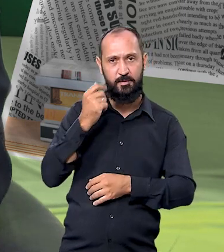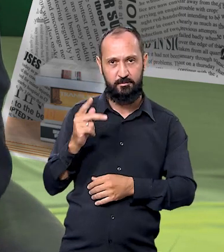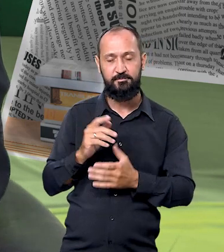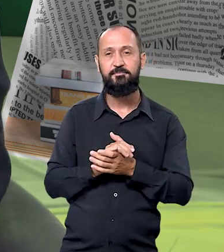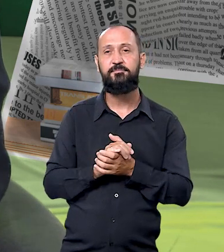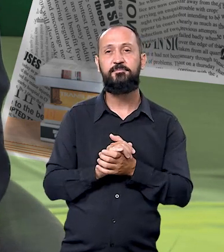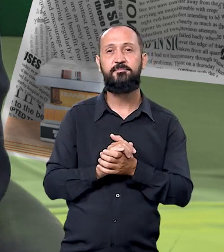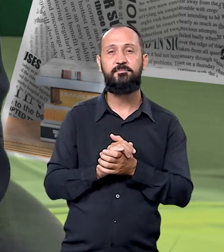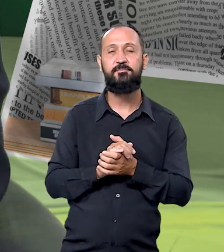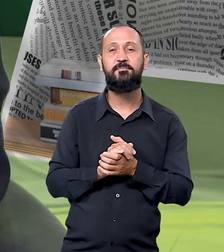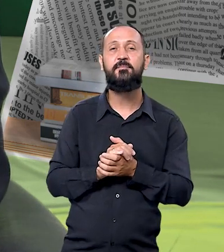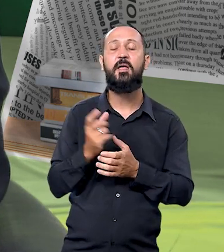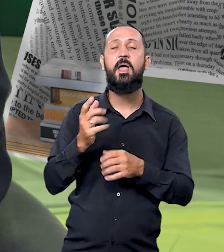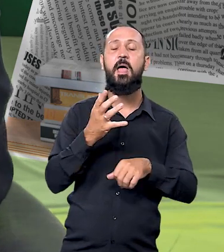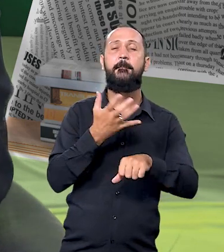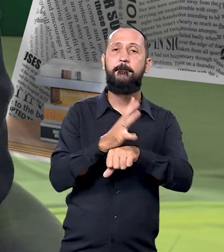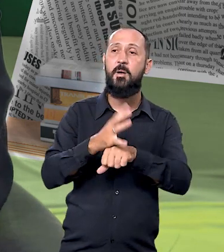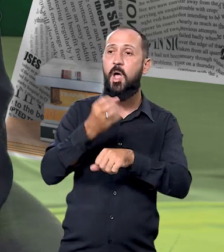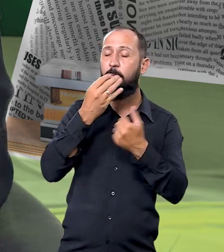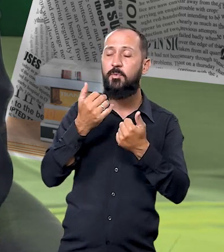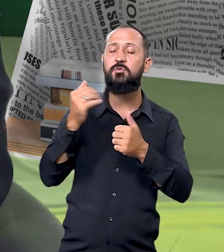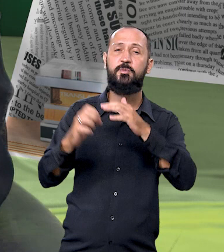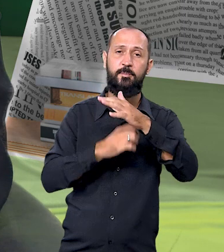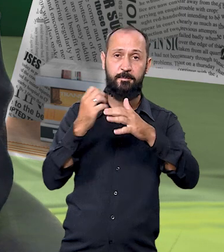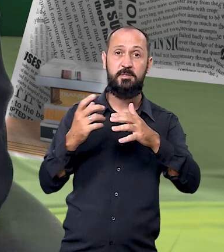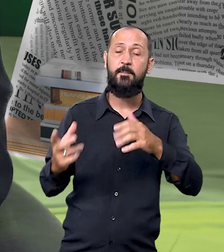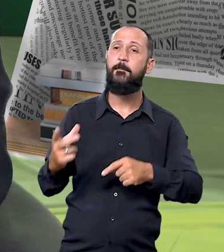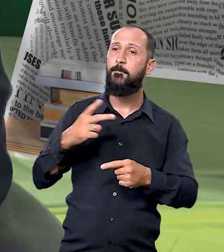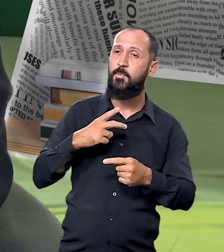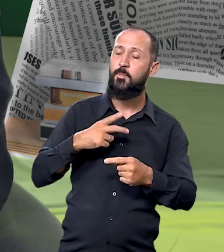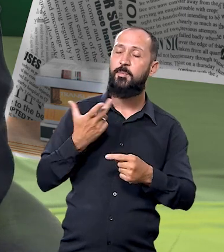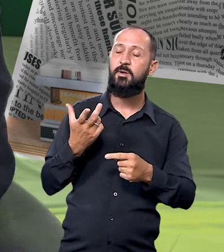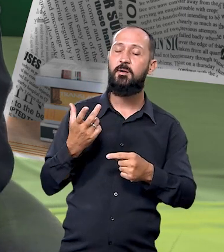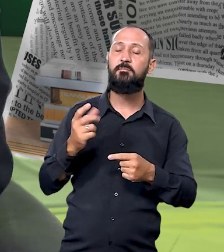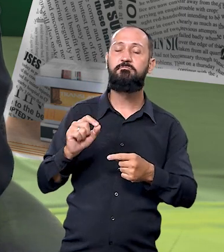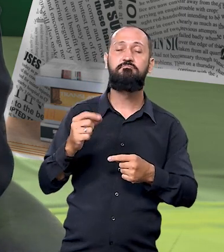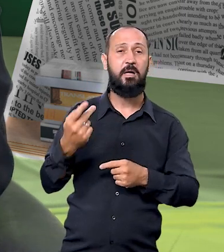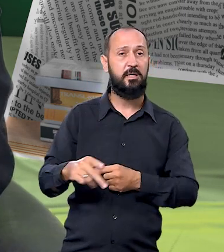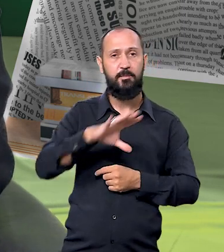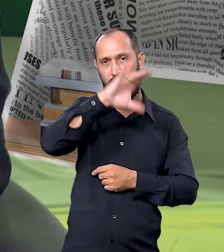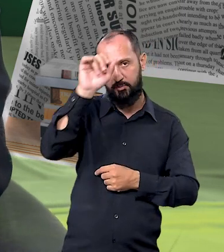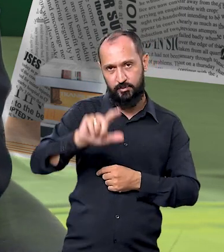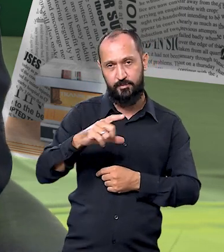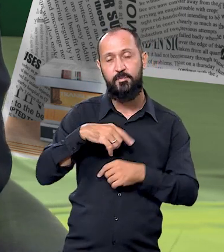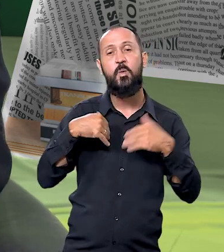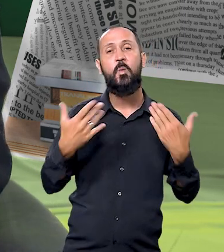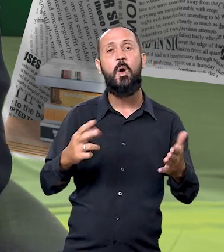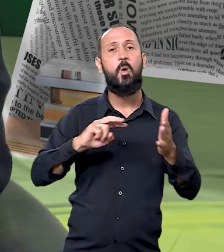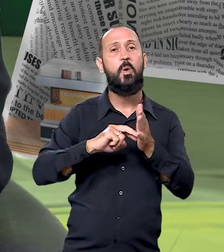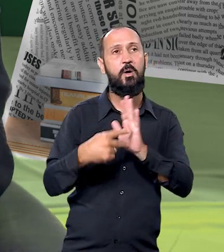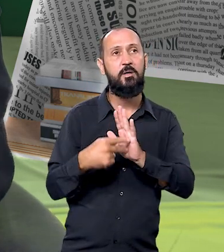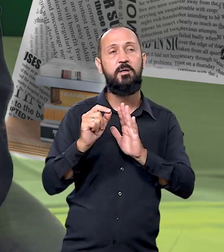Mulher. É um selo que vai reconhecer boas práticas de empresas públicas e privadas no Mato Grosso do Sul.